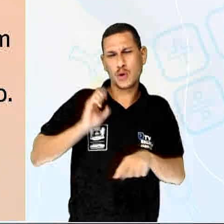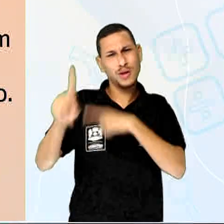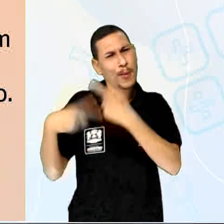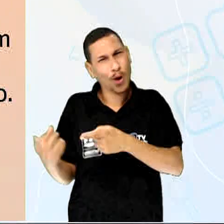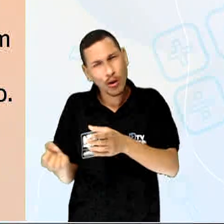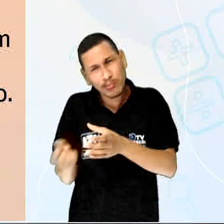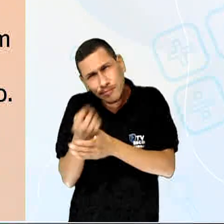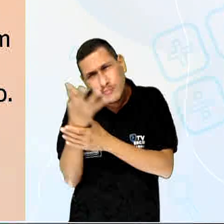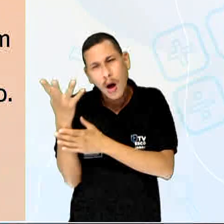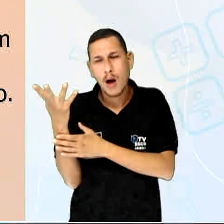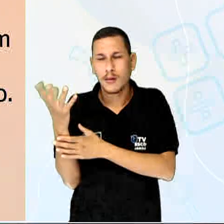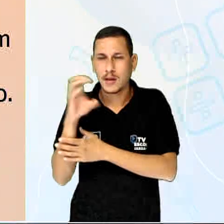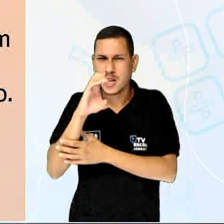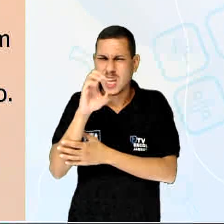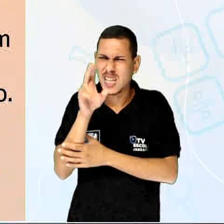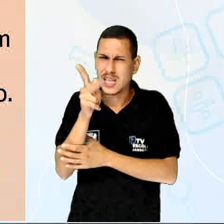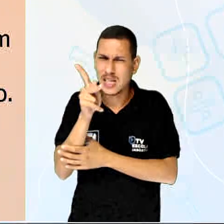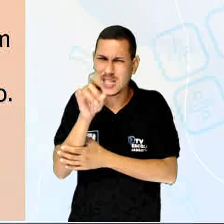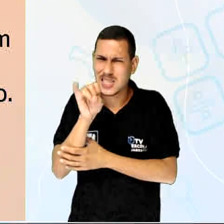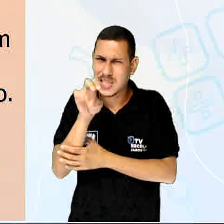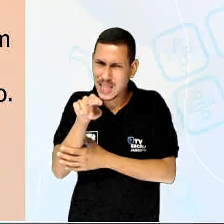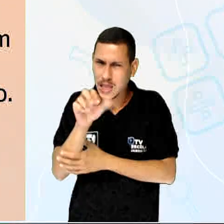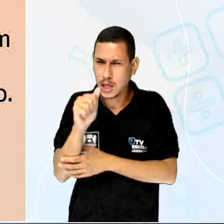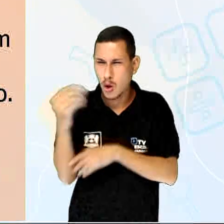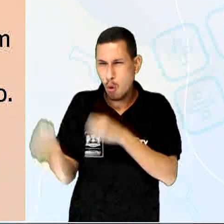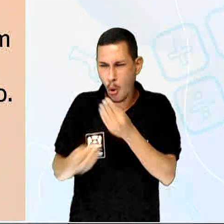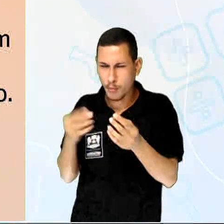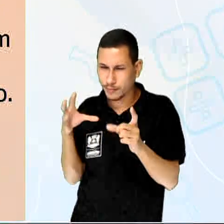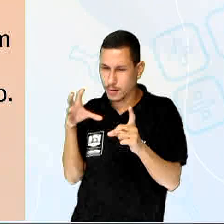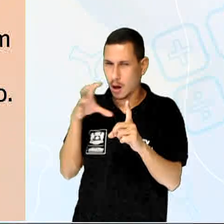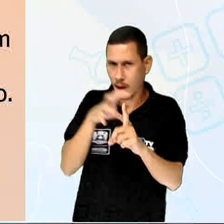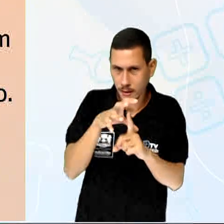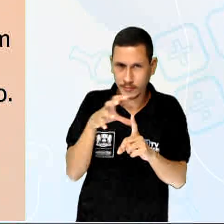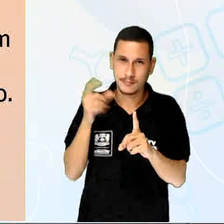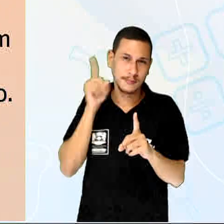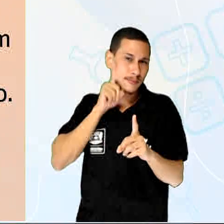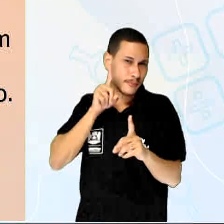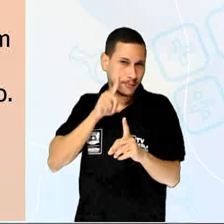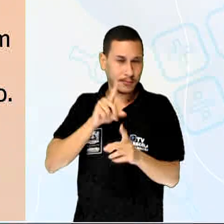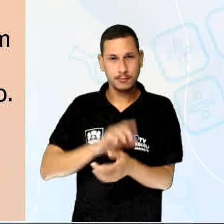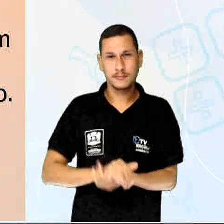China, que vem despontando como uma ameaça a essa hegemonia norte-americana.